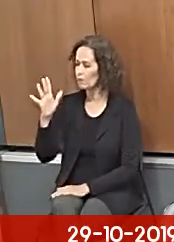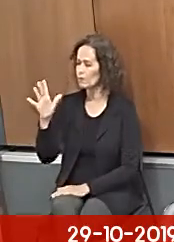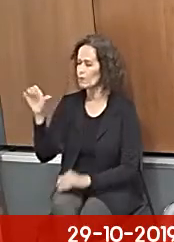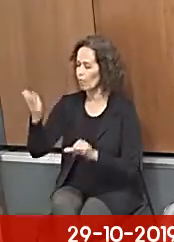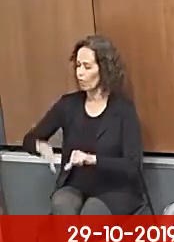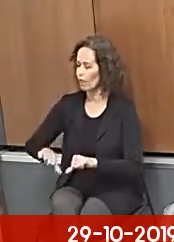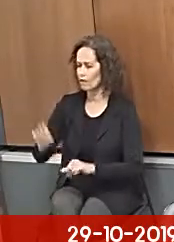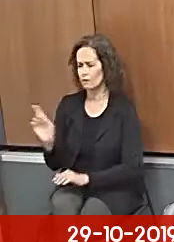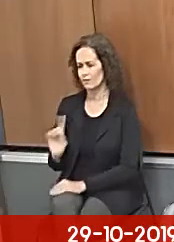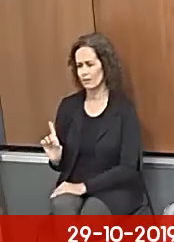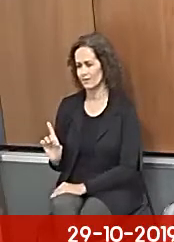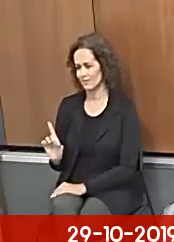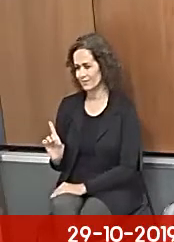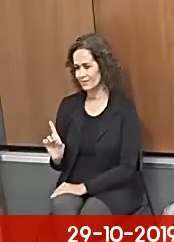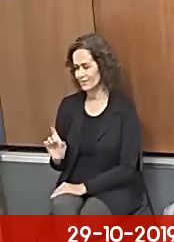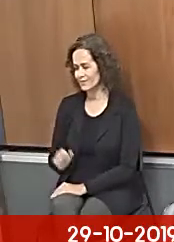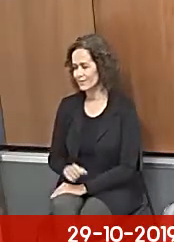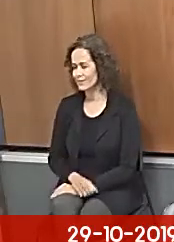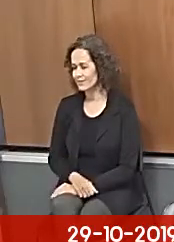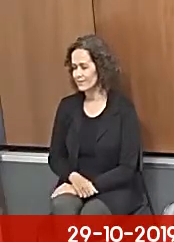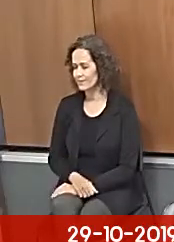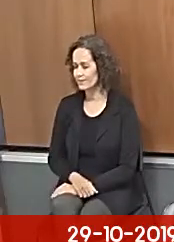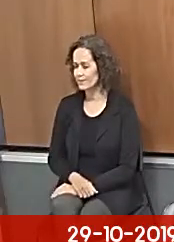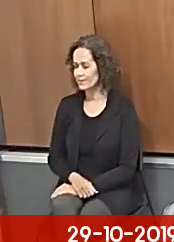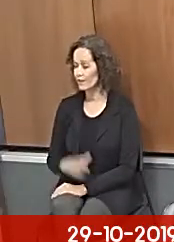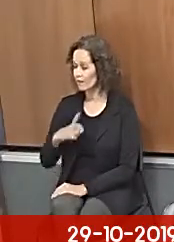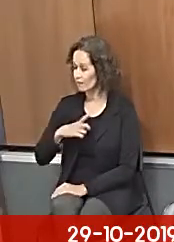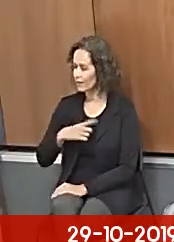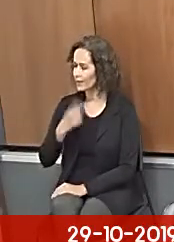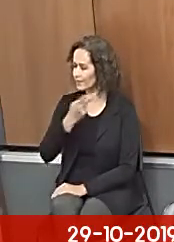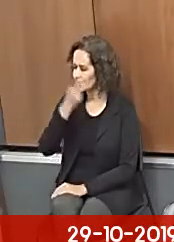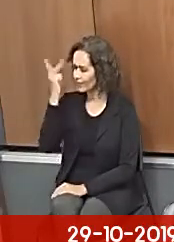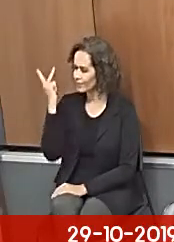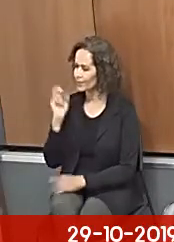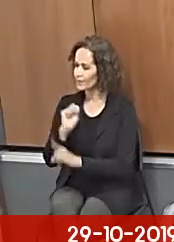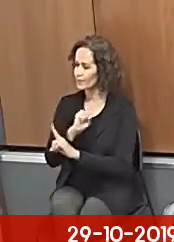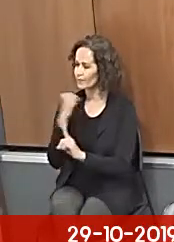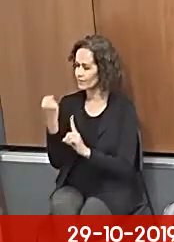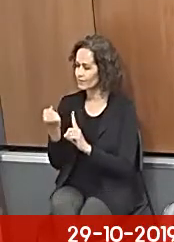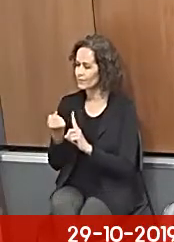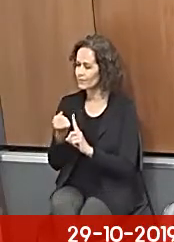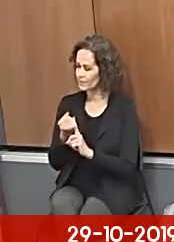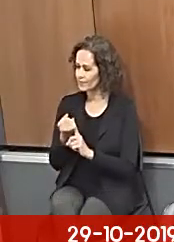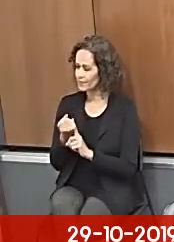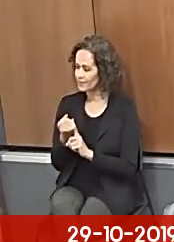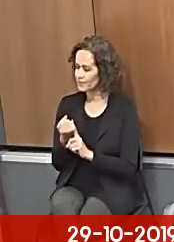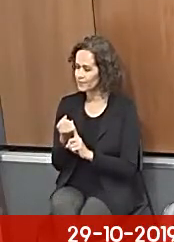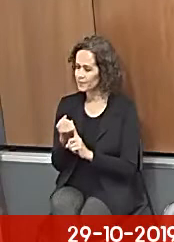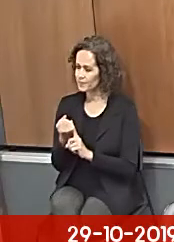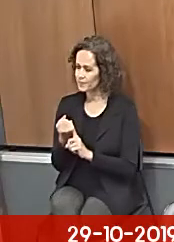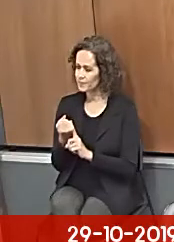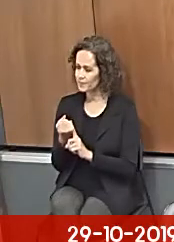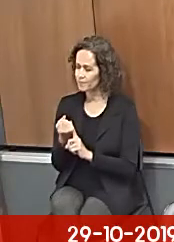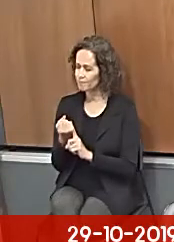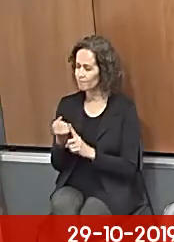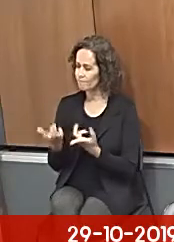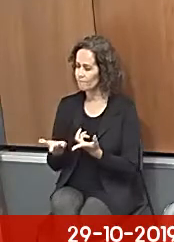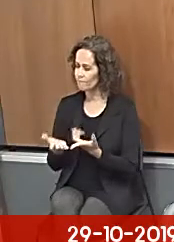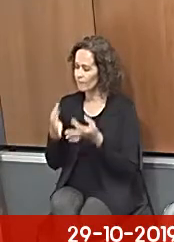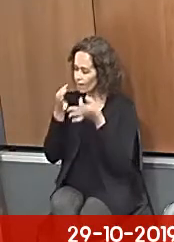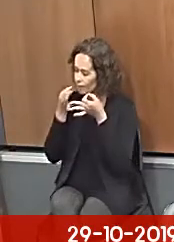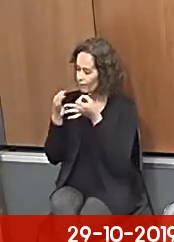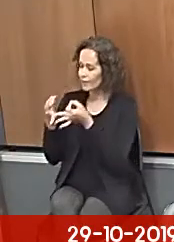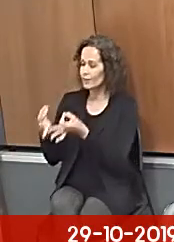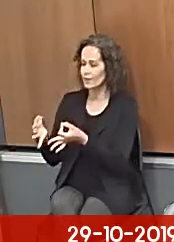interrompidos. Porque existem pessoas na nossa sociedade que olham para as